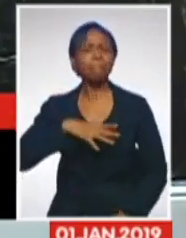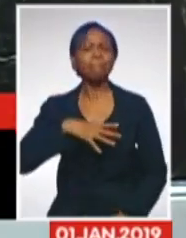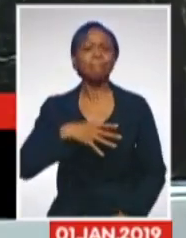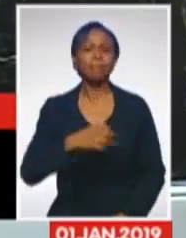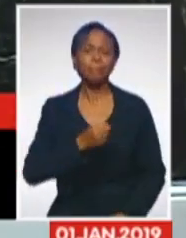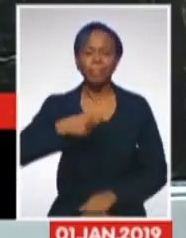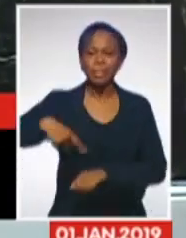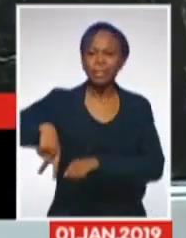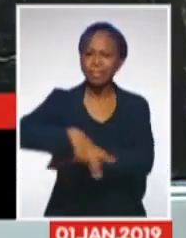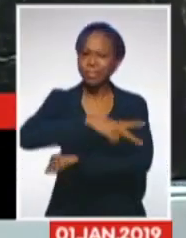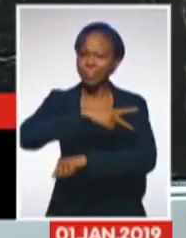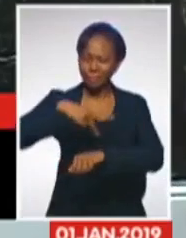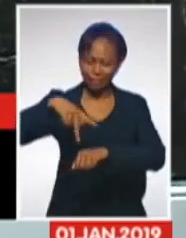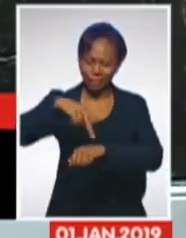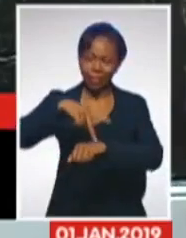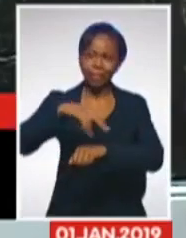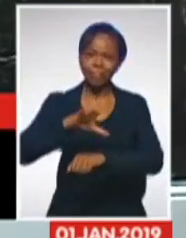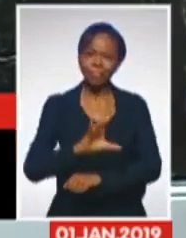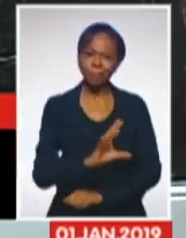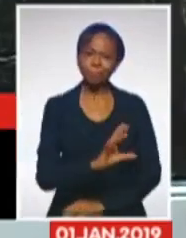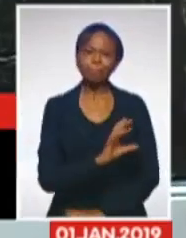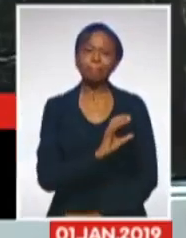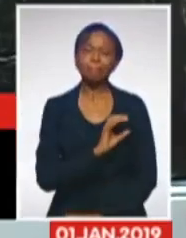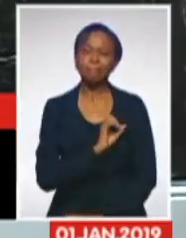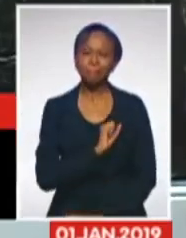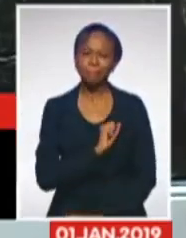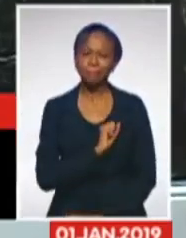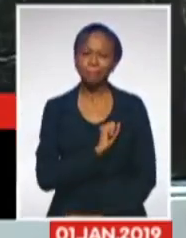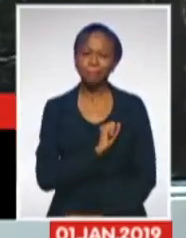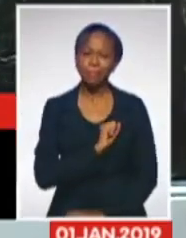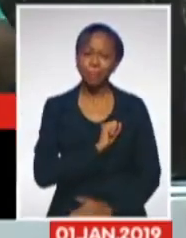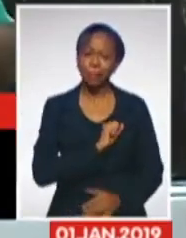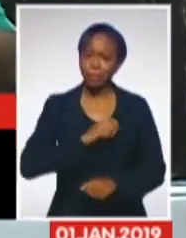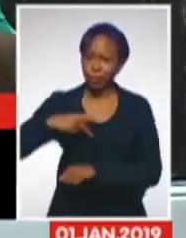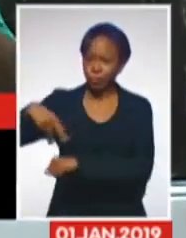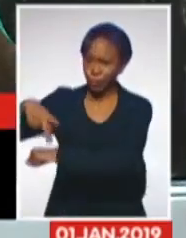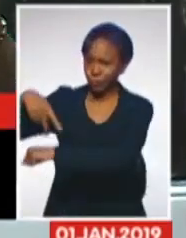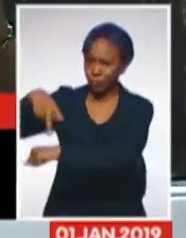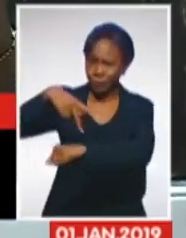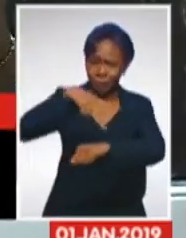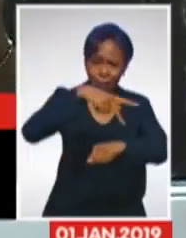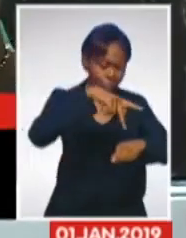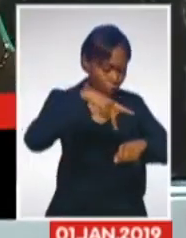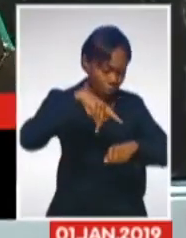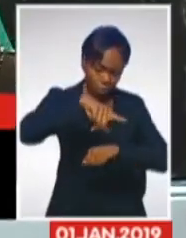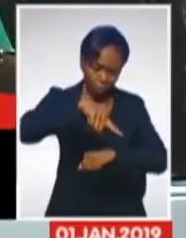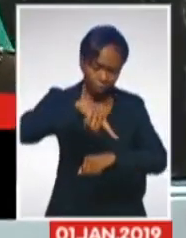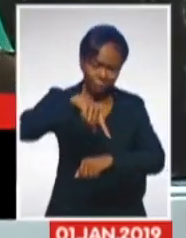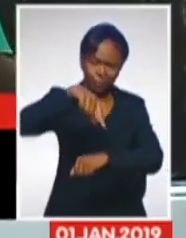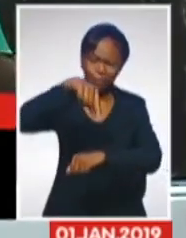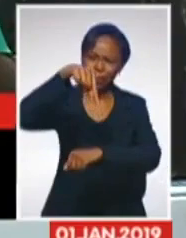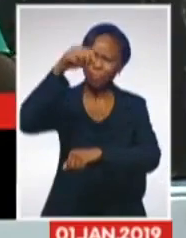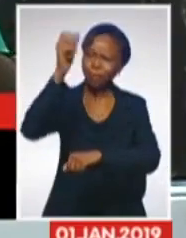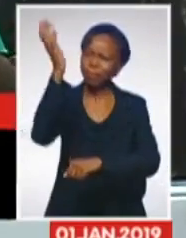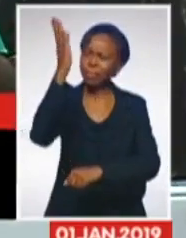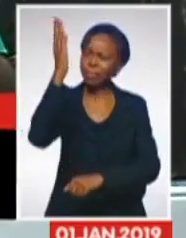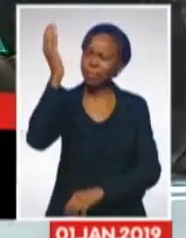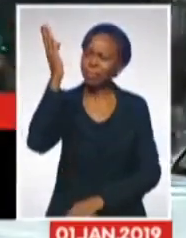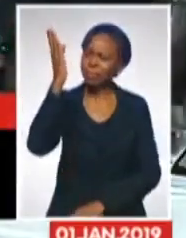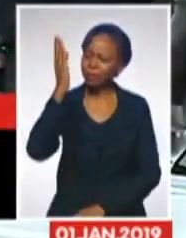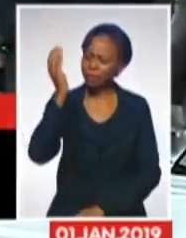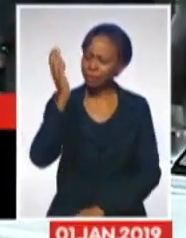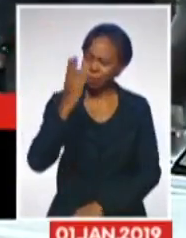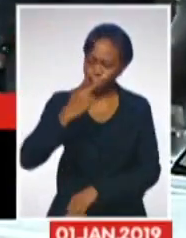morte. Terra adorada, entre outras mil, és tu,